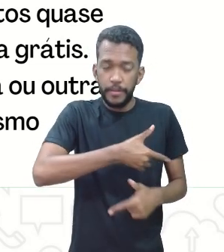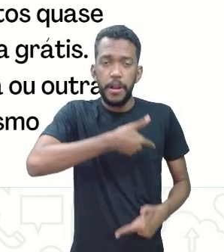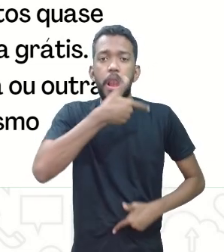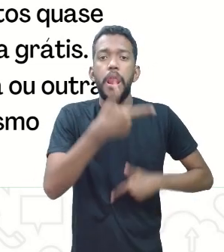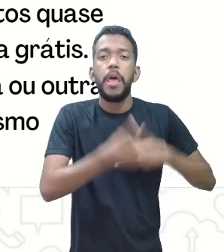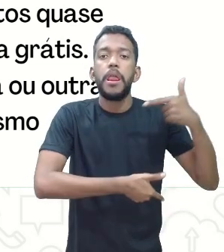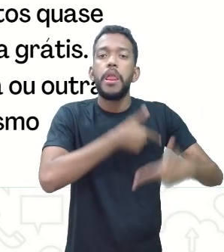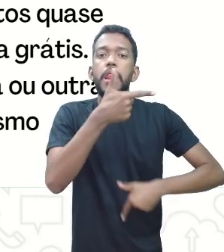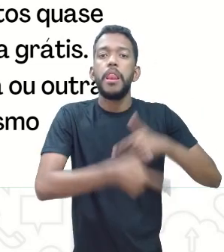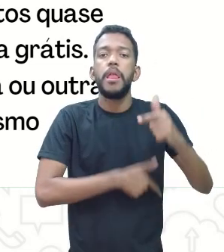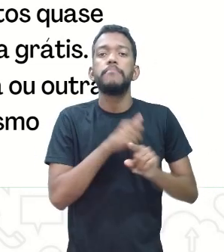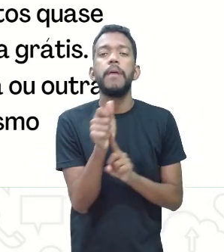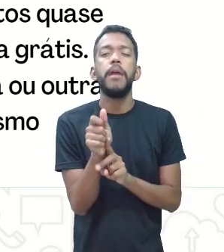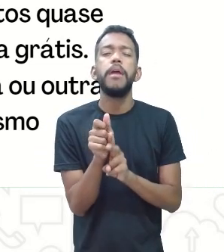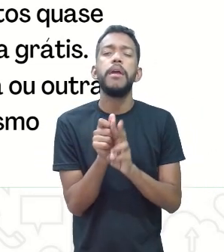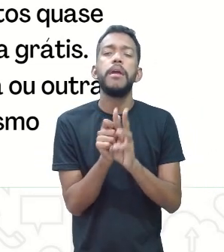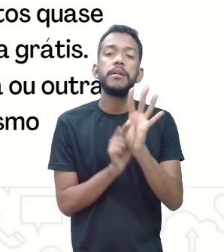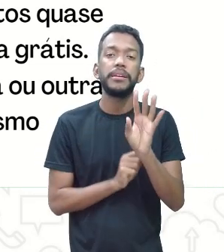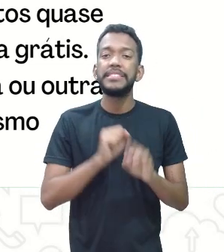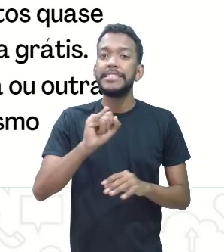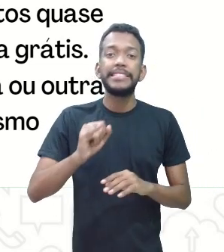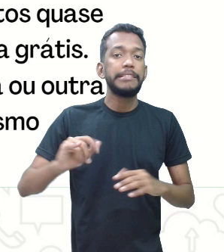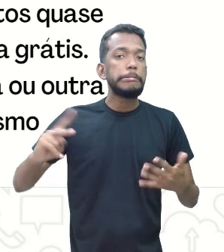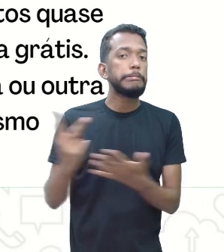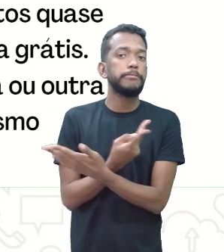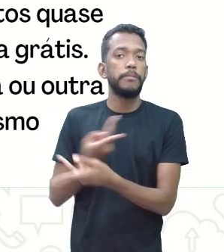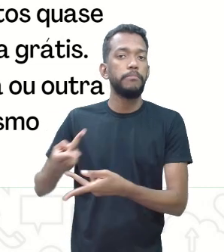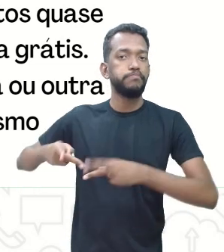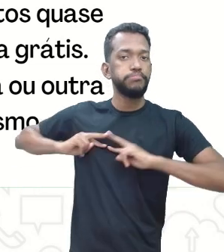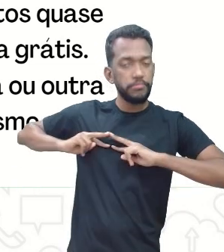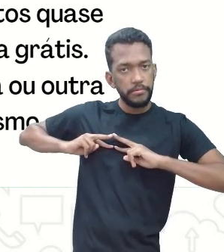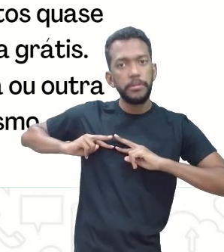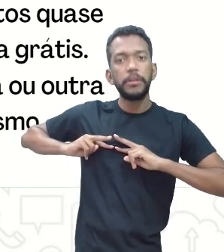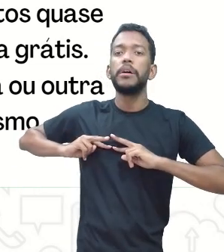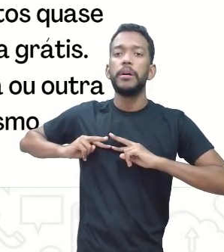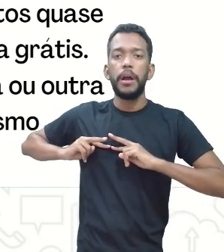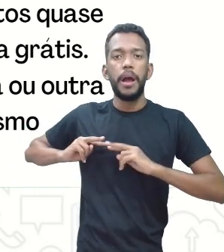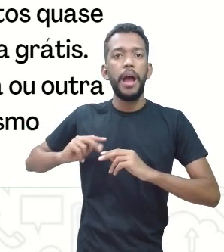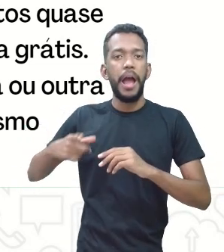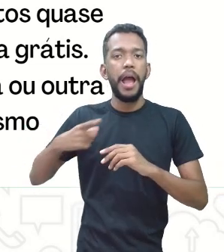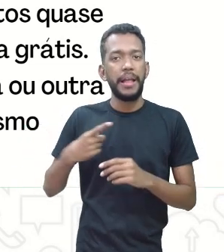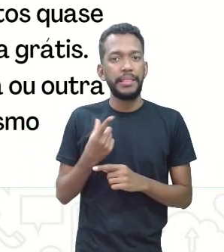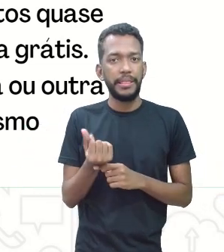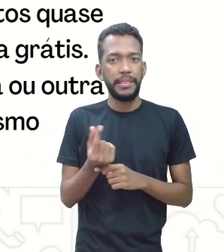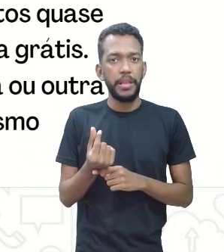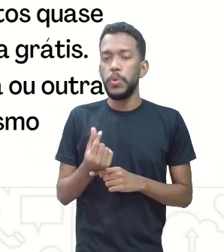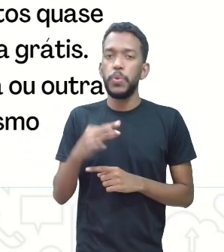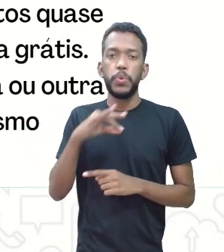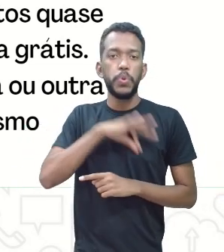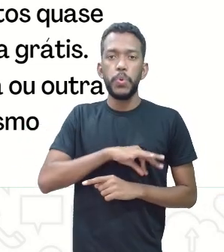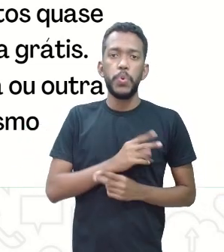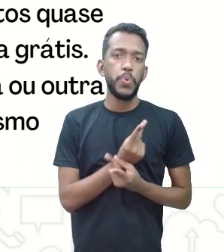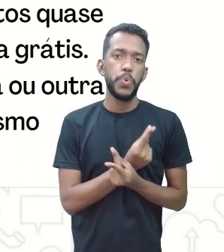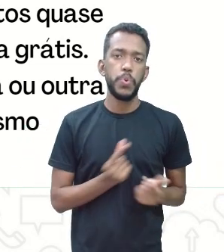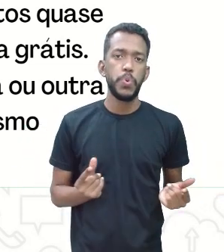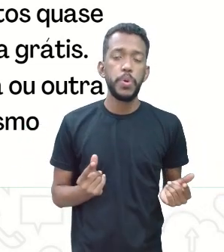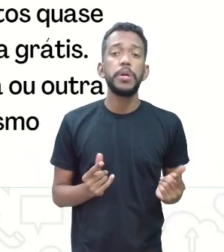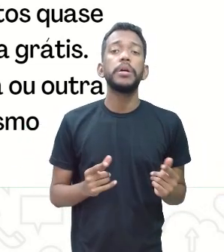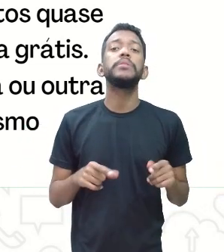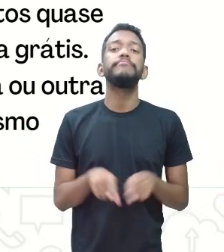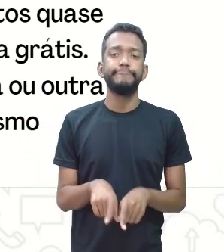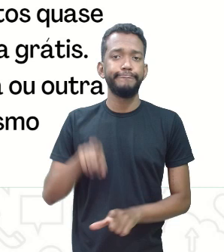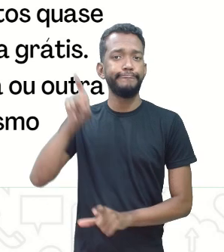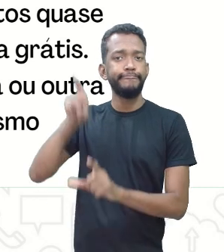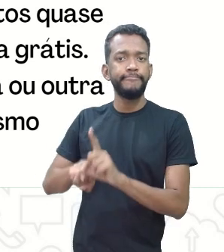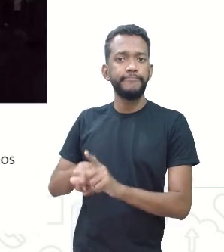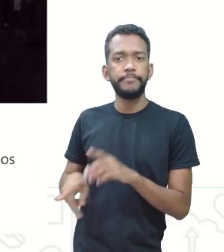meses e, ao contrair malária ou outra qualquer doença, todo o seu saldo é devorado, ficando mesmo